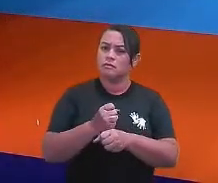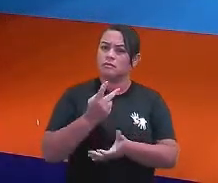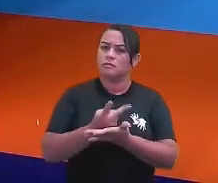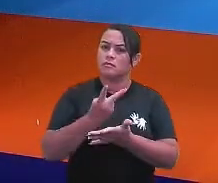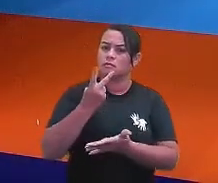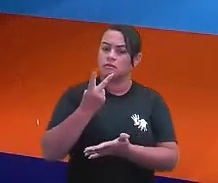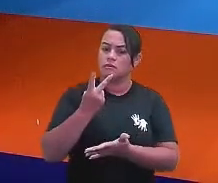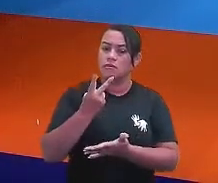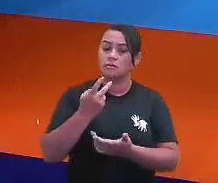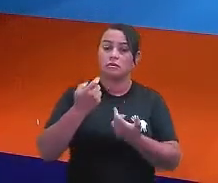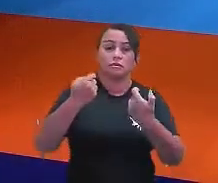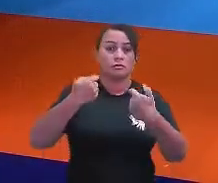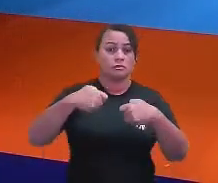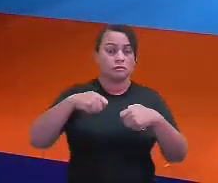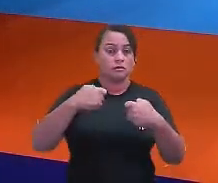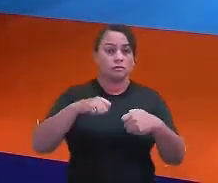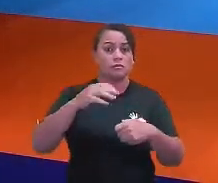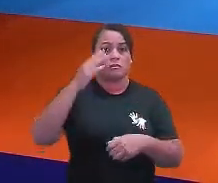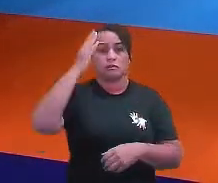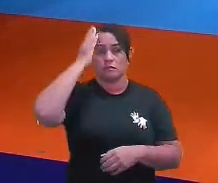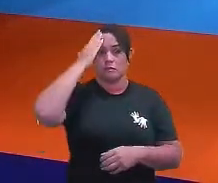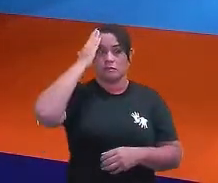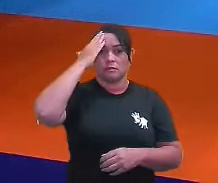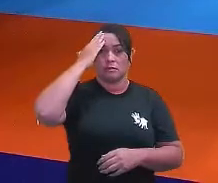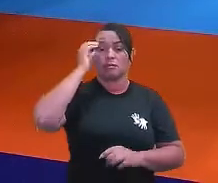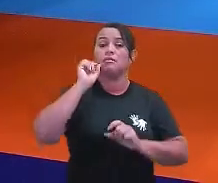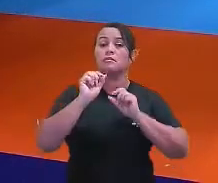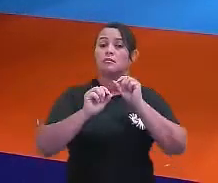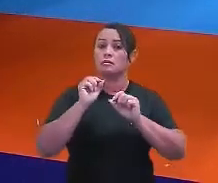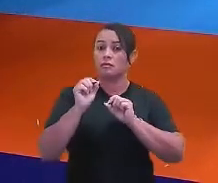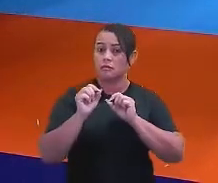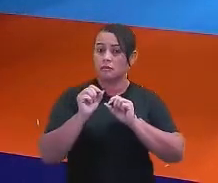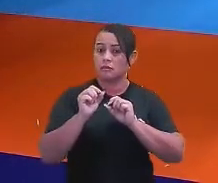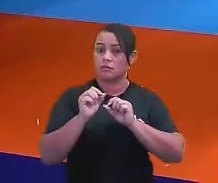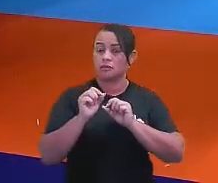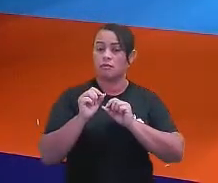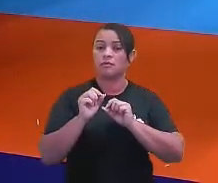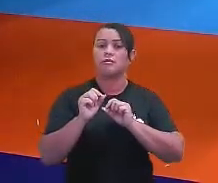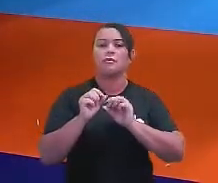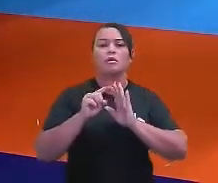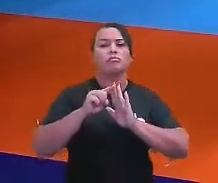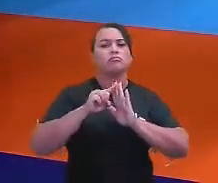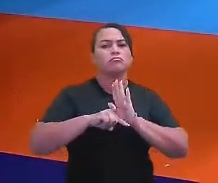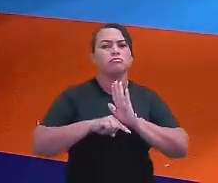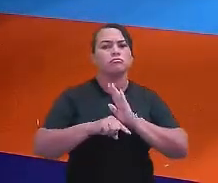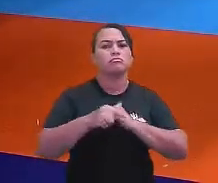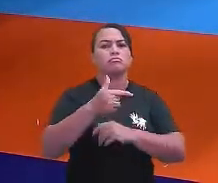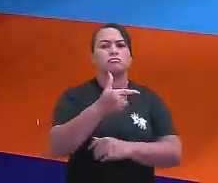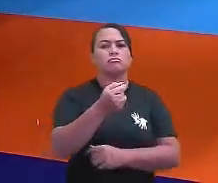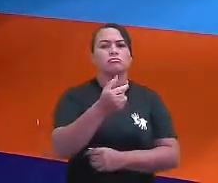preciso fazer uma subtração. 2022 menos